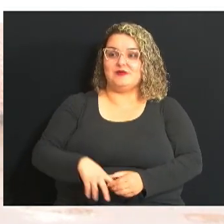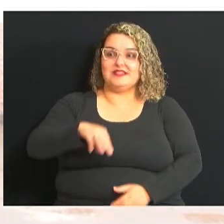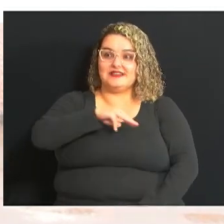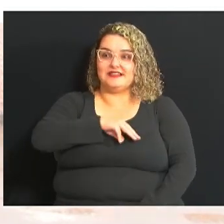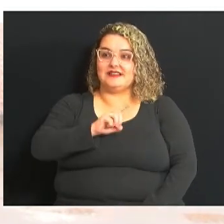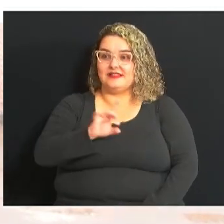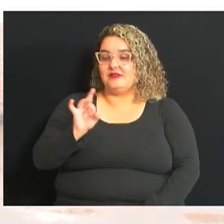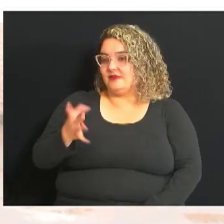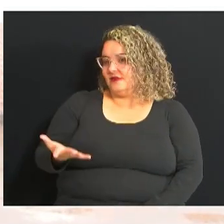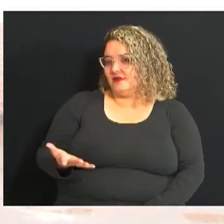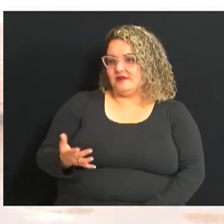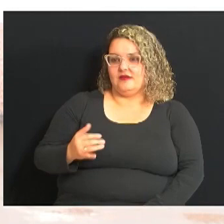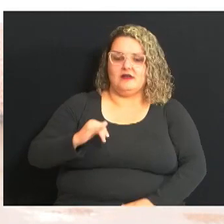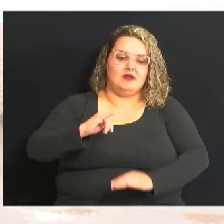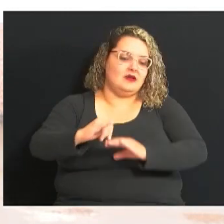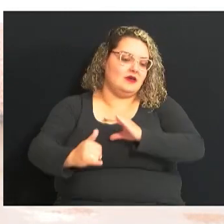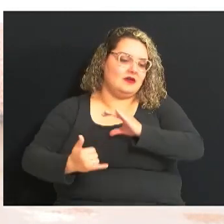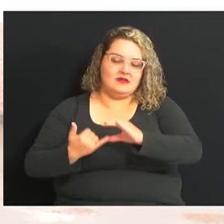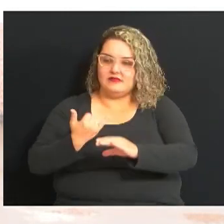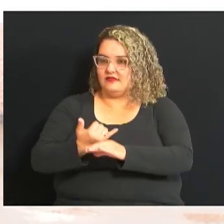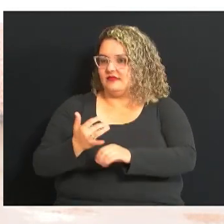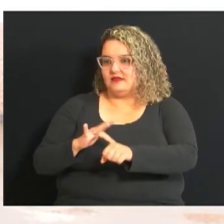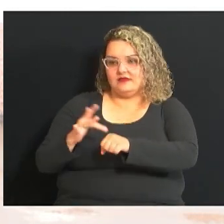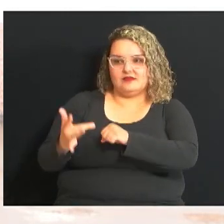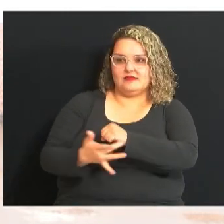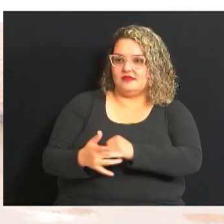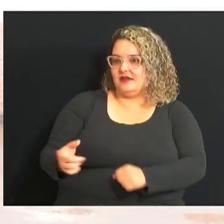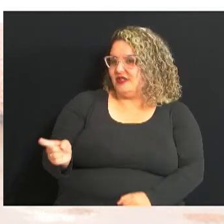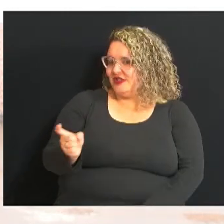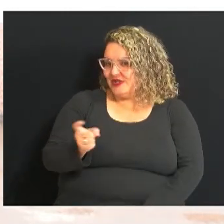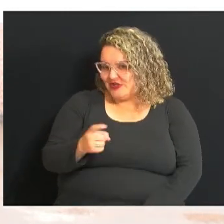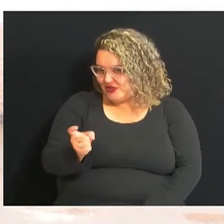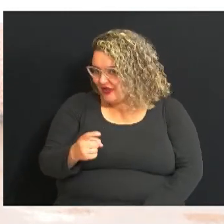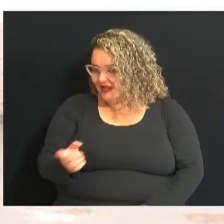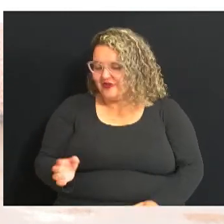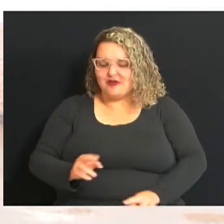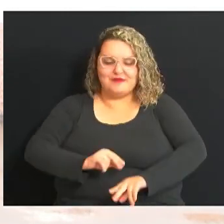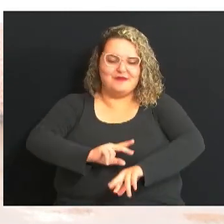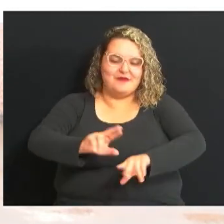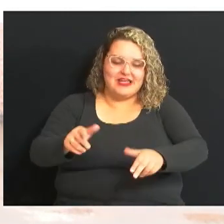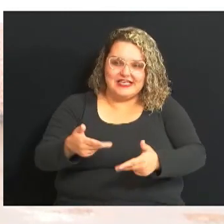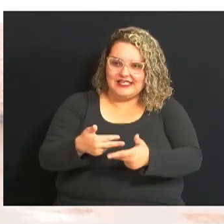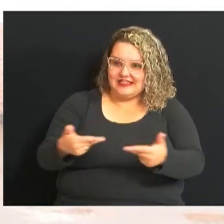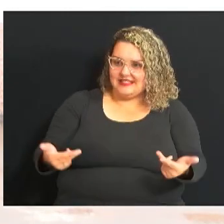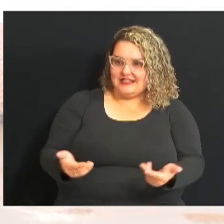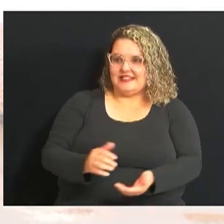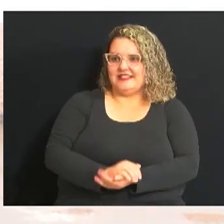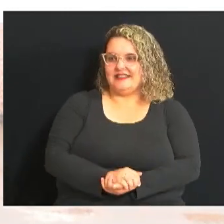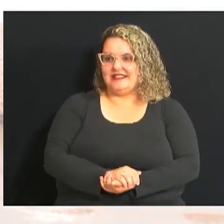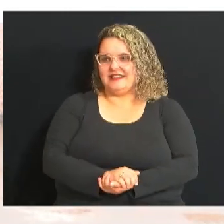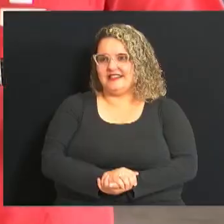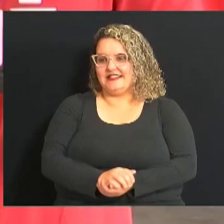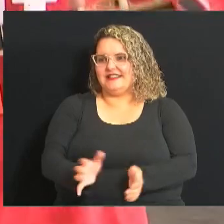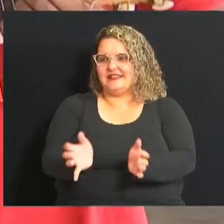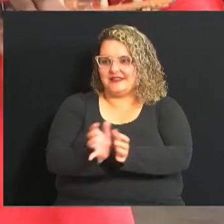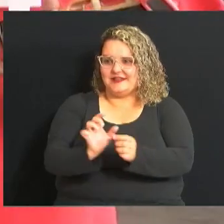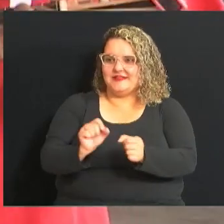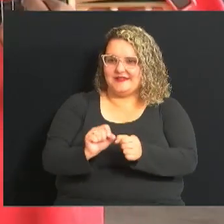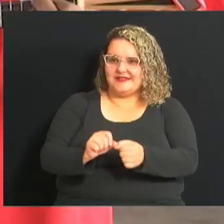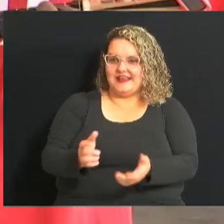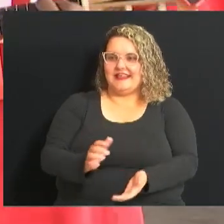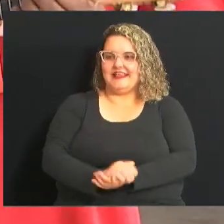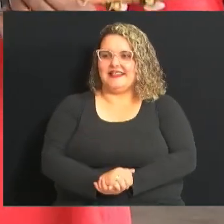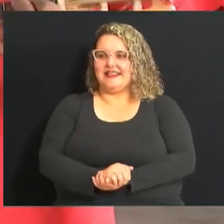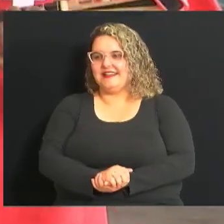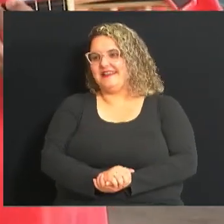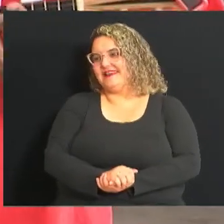o YouTube, até o TikTok, muita coisa que o grupo faz por aí. Eu vou a